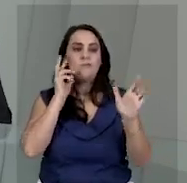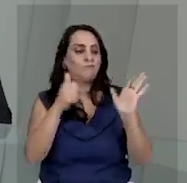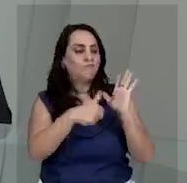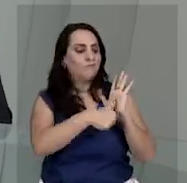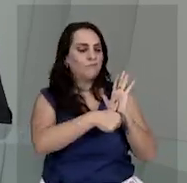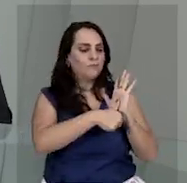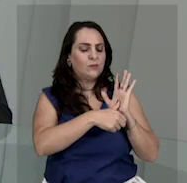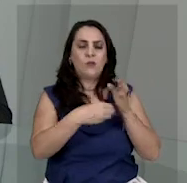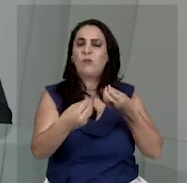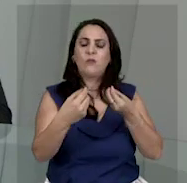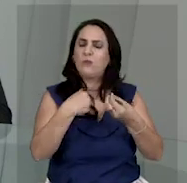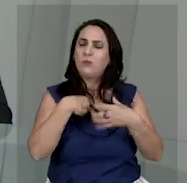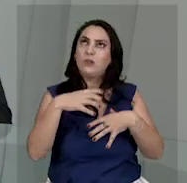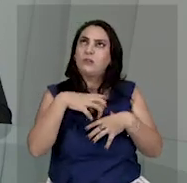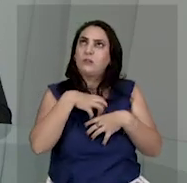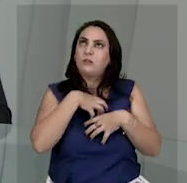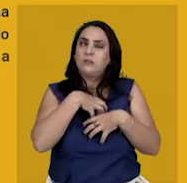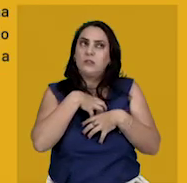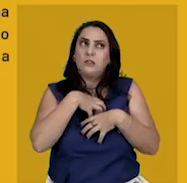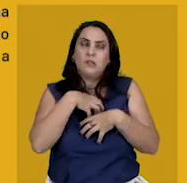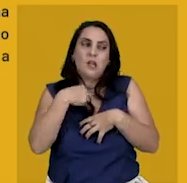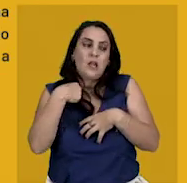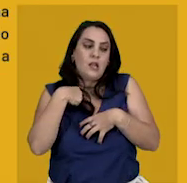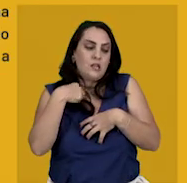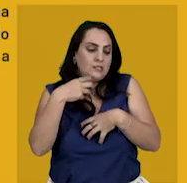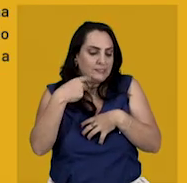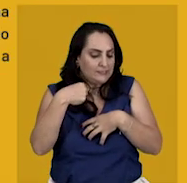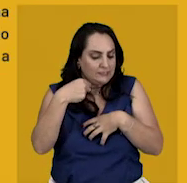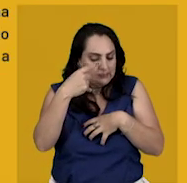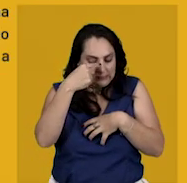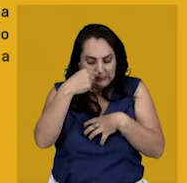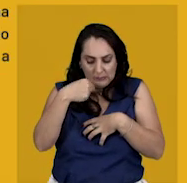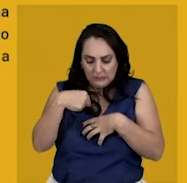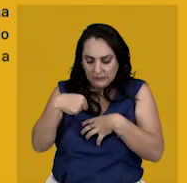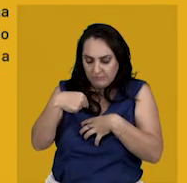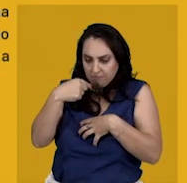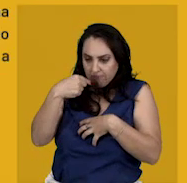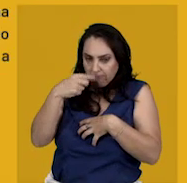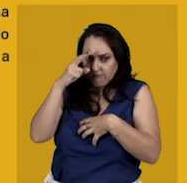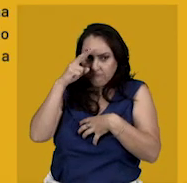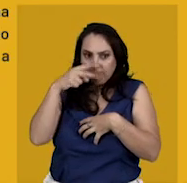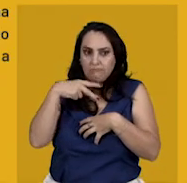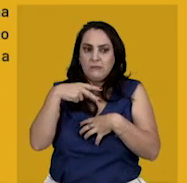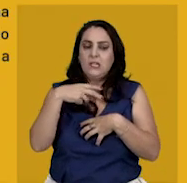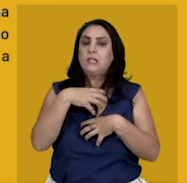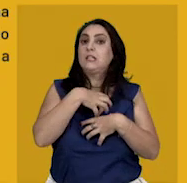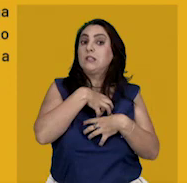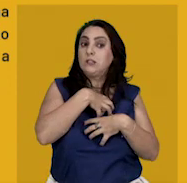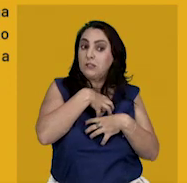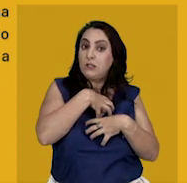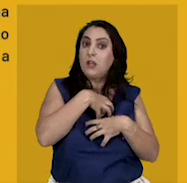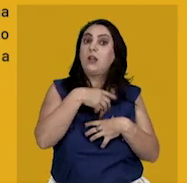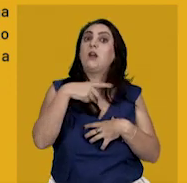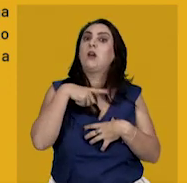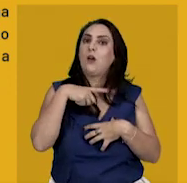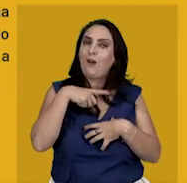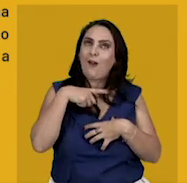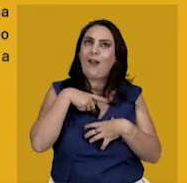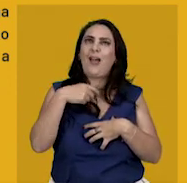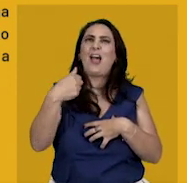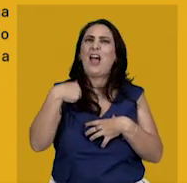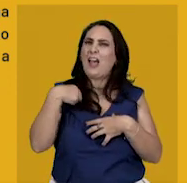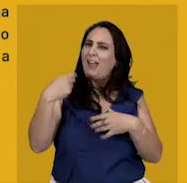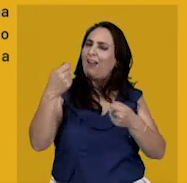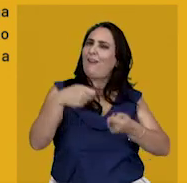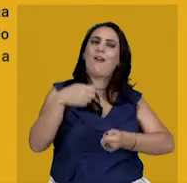pessoa se reconhece. Eu me reconheço como uma pessoa surda quando eu utilizo a língua de sinais,